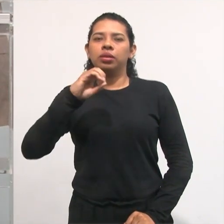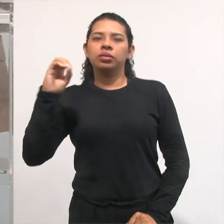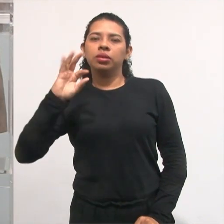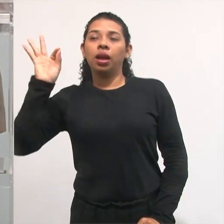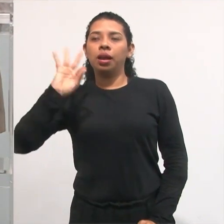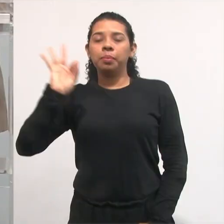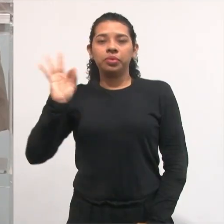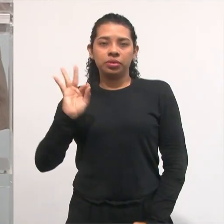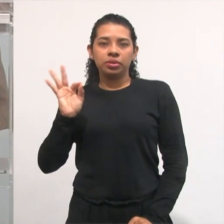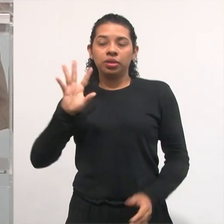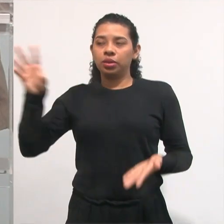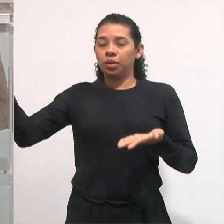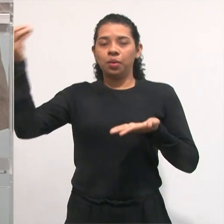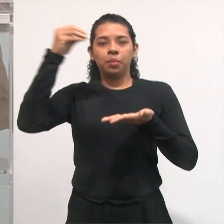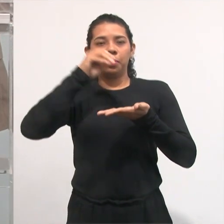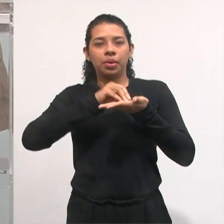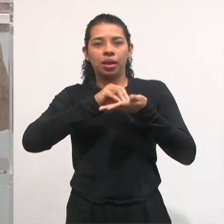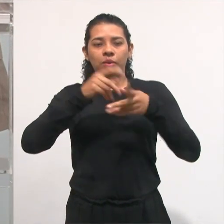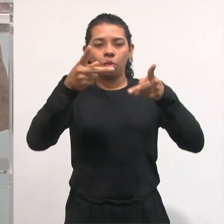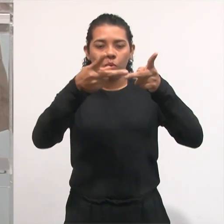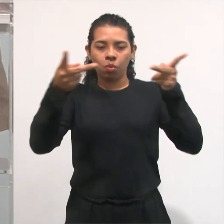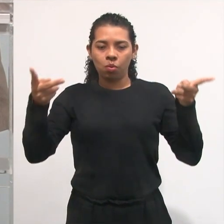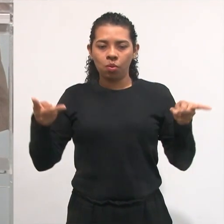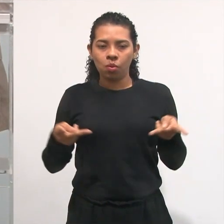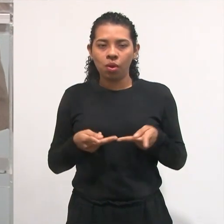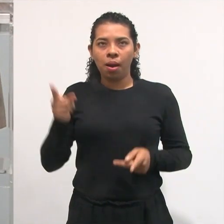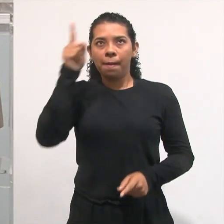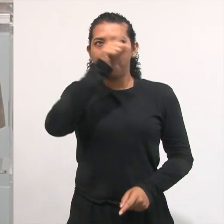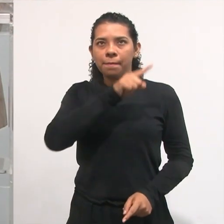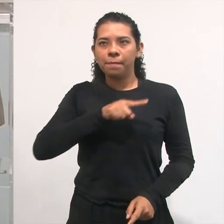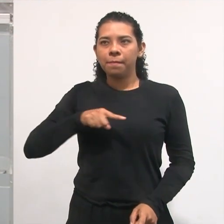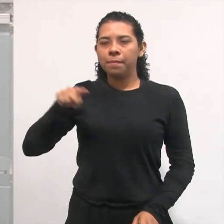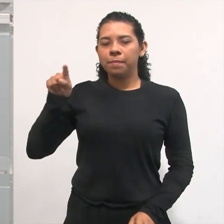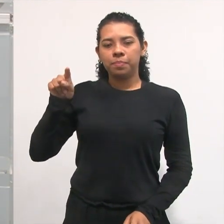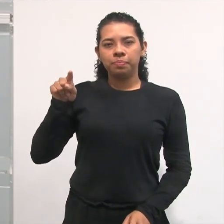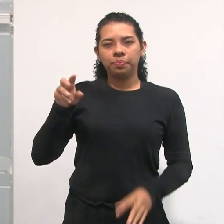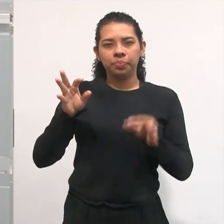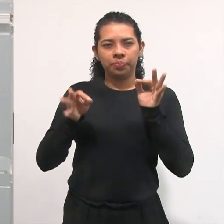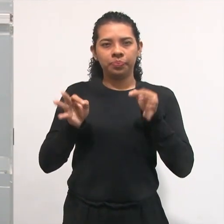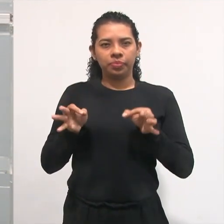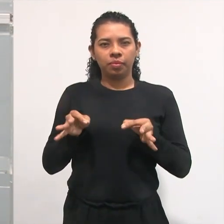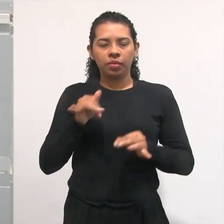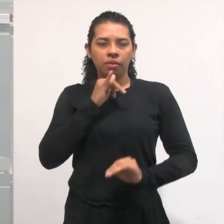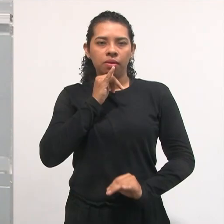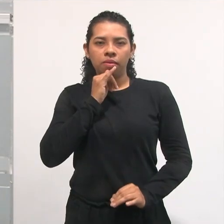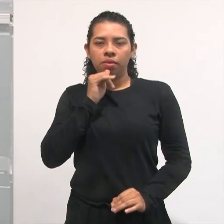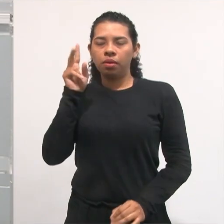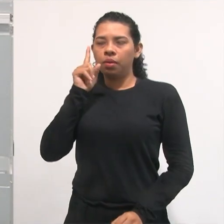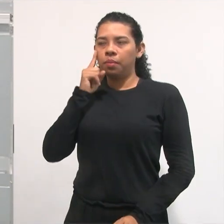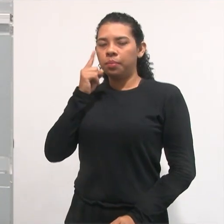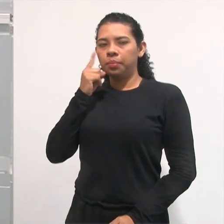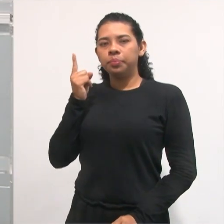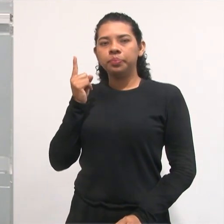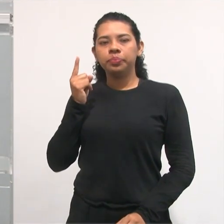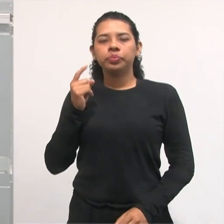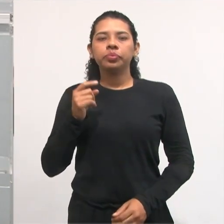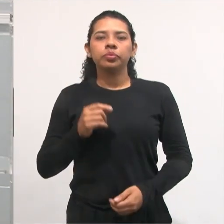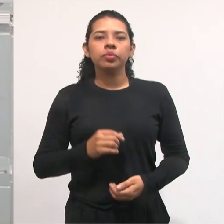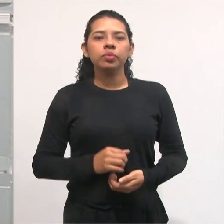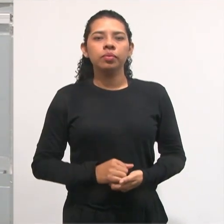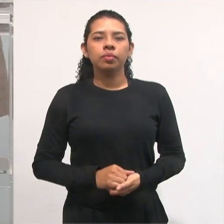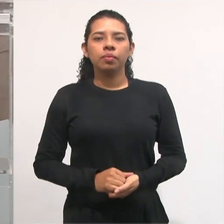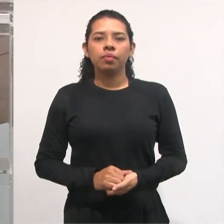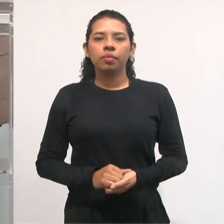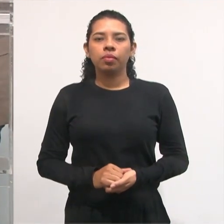quando vocês trabalham com informações de porcentagem, 100%, e aí eu pego aquele valor de 100% e distribuo